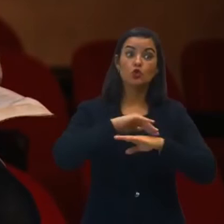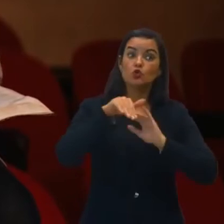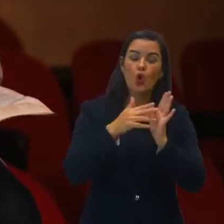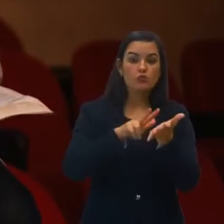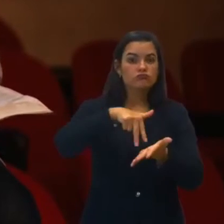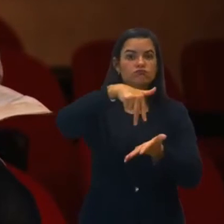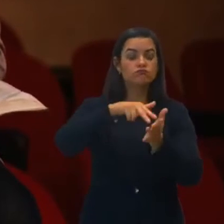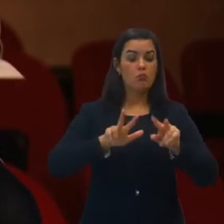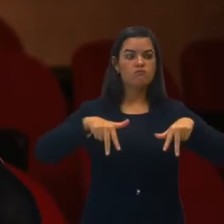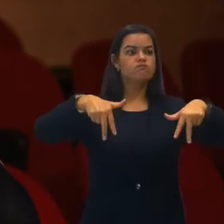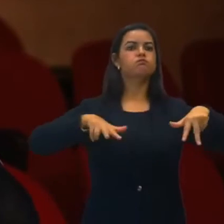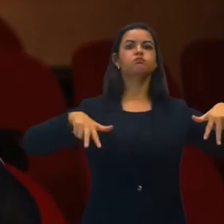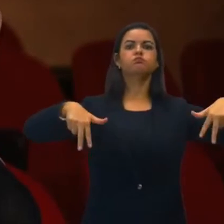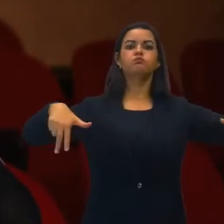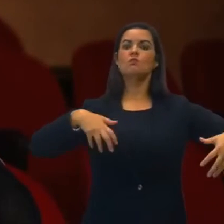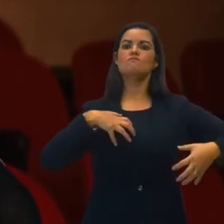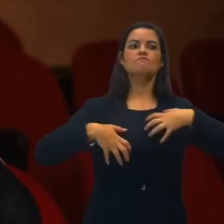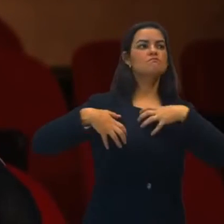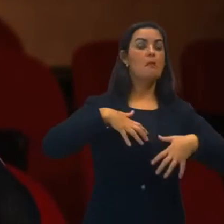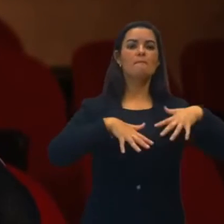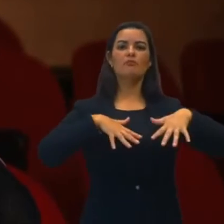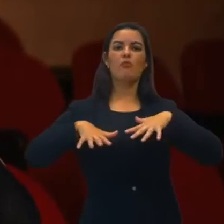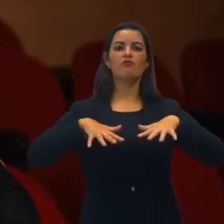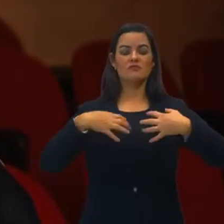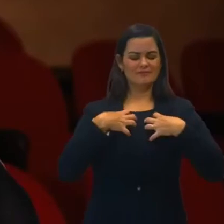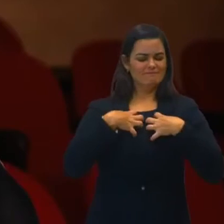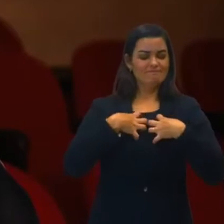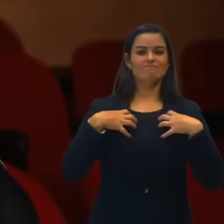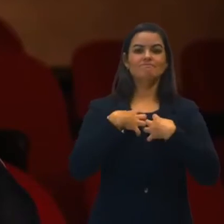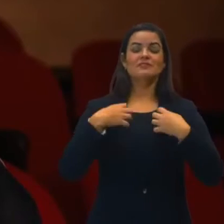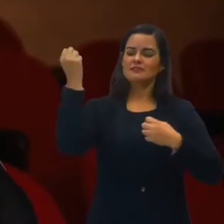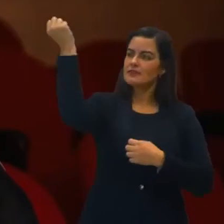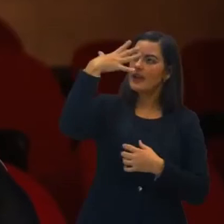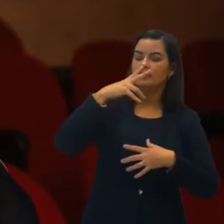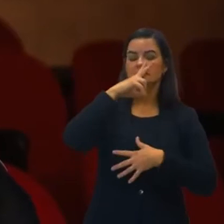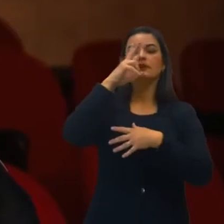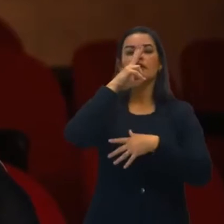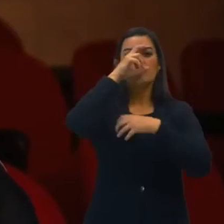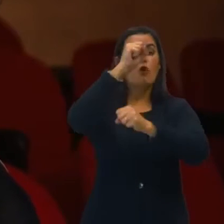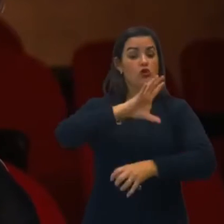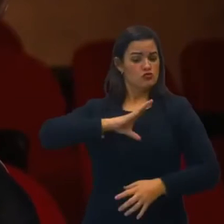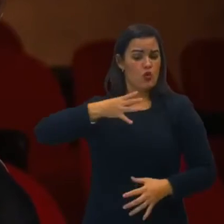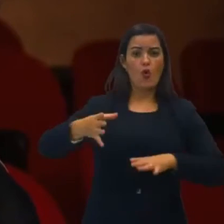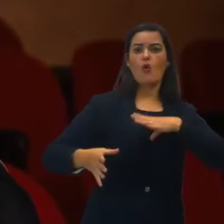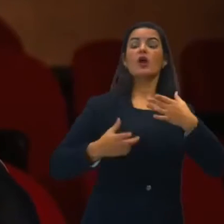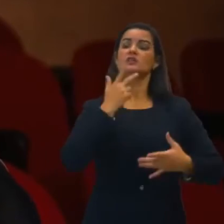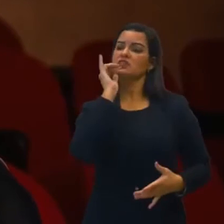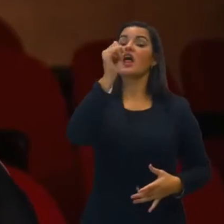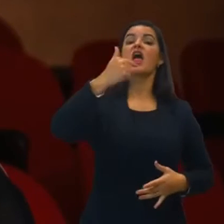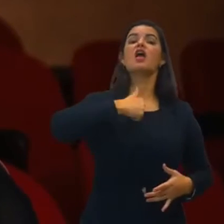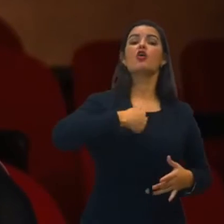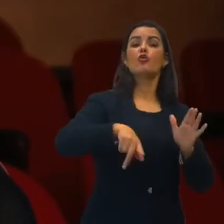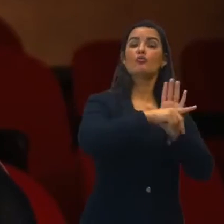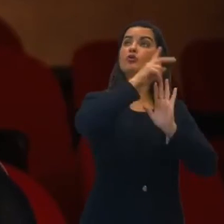se inquietam, todos saem com grande graça e poder, com ousadia e coragem para dizer: eu sou do